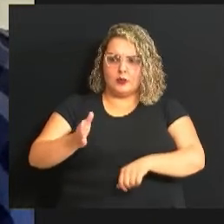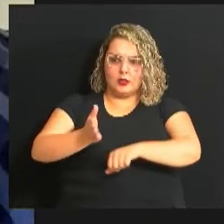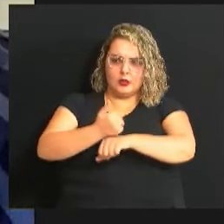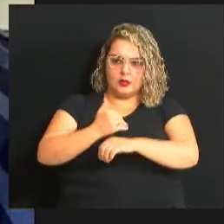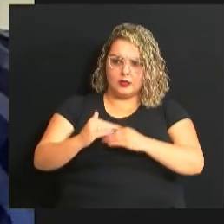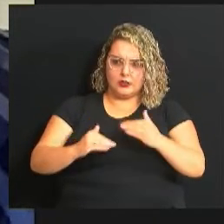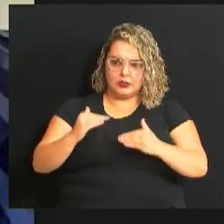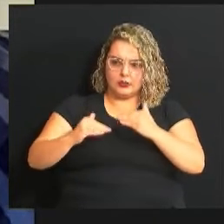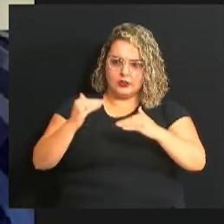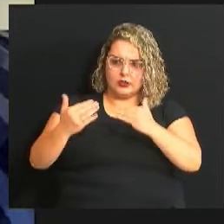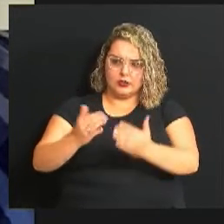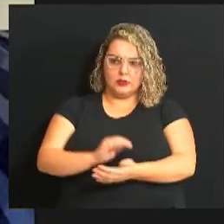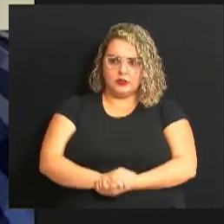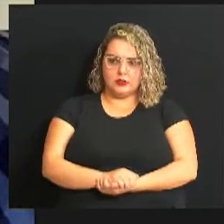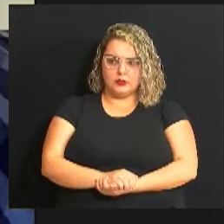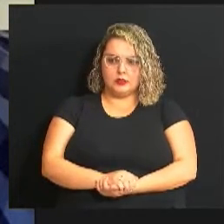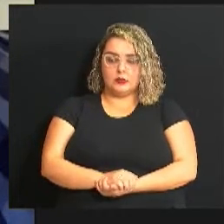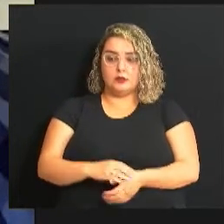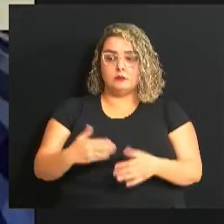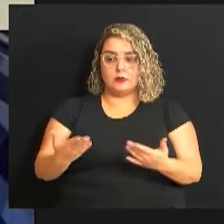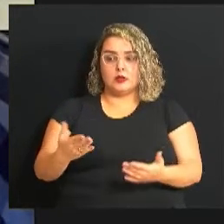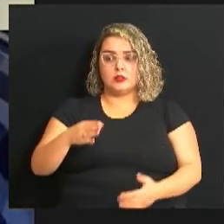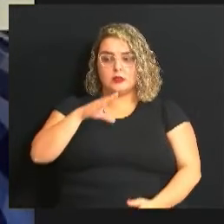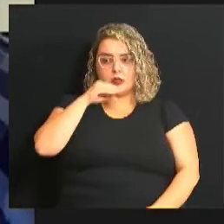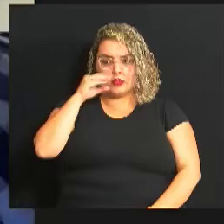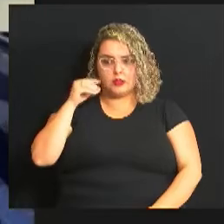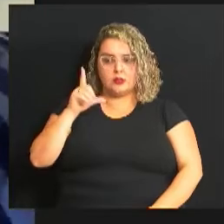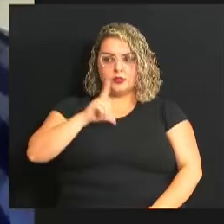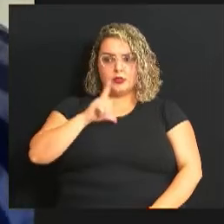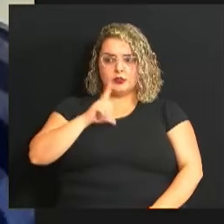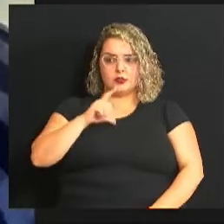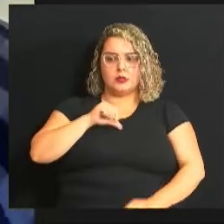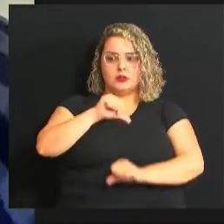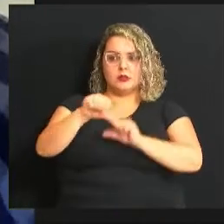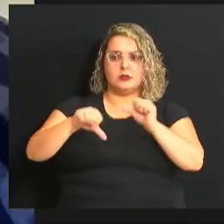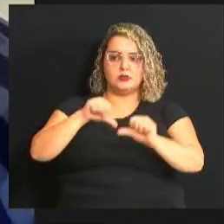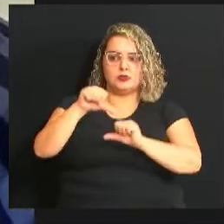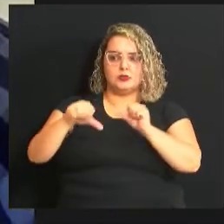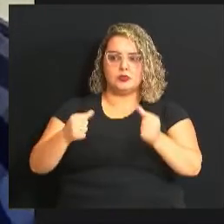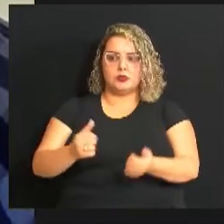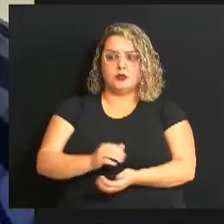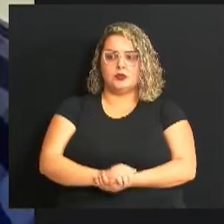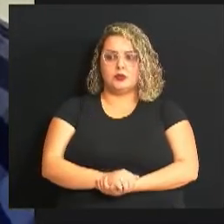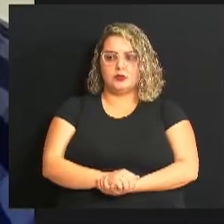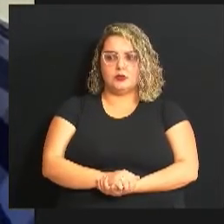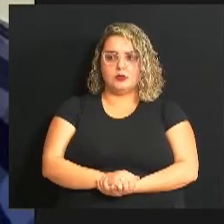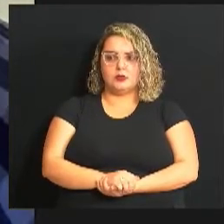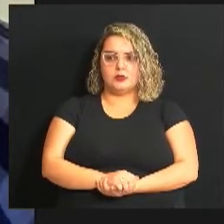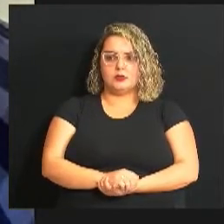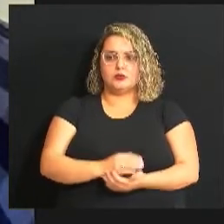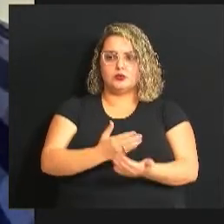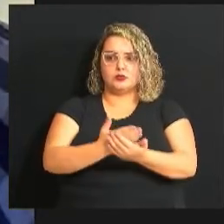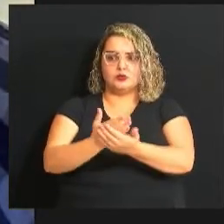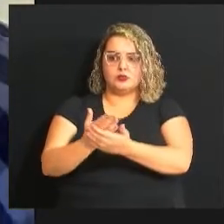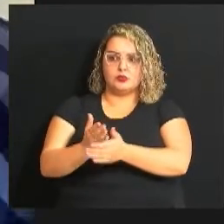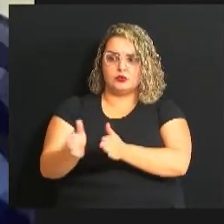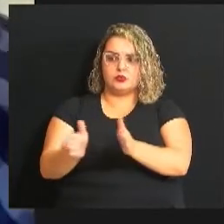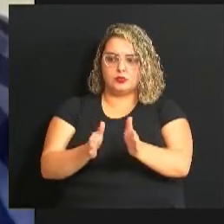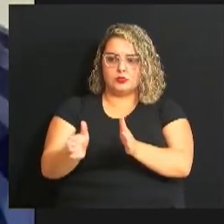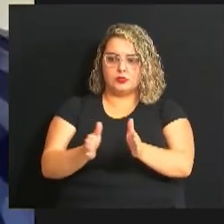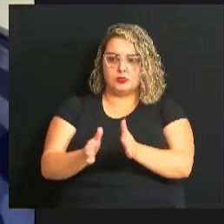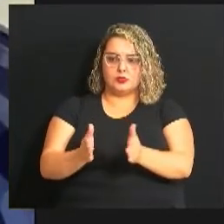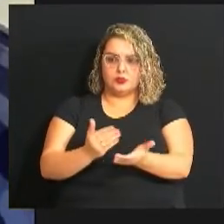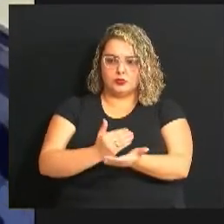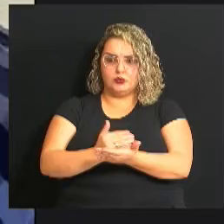desenvolvimento, mas a adolescência, ela traz sim transformações. E num estudo feito recente, no começo